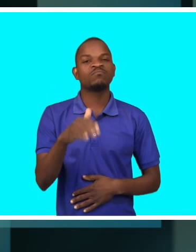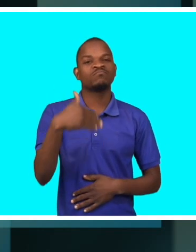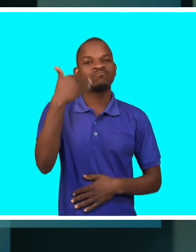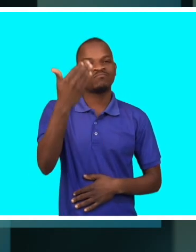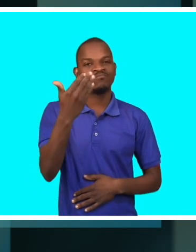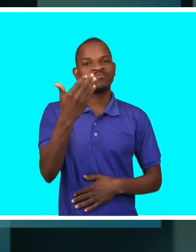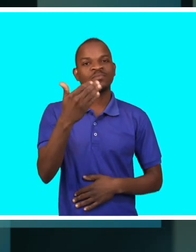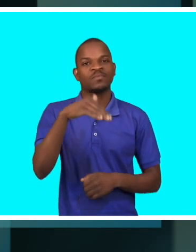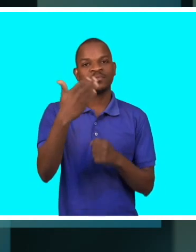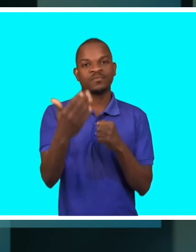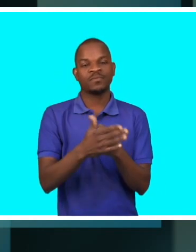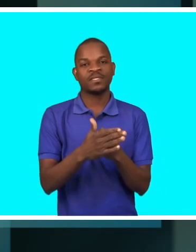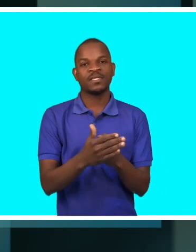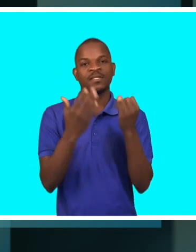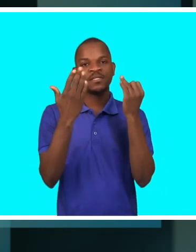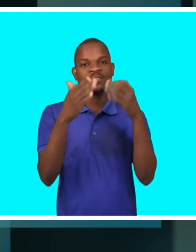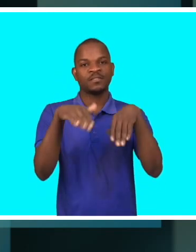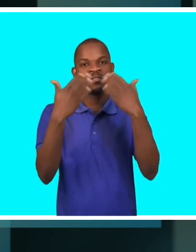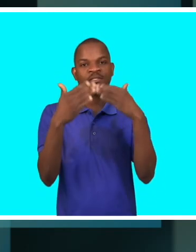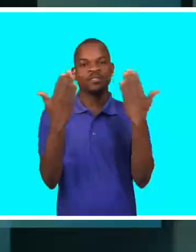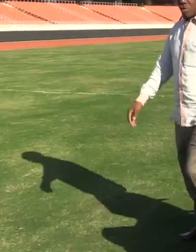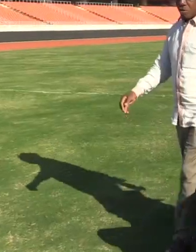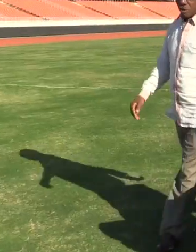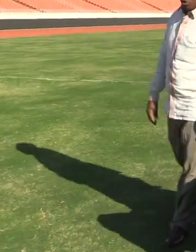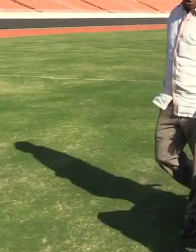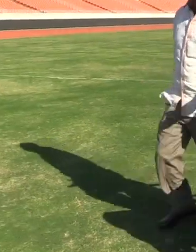Simpito. Nós voltamos daqui a sete dias. Até lá.